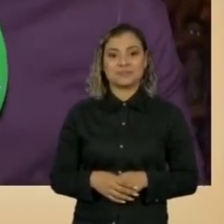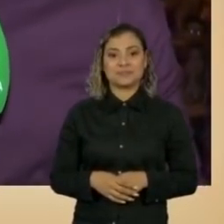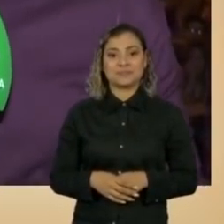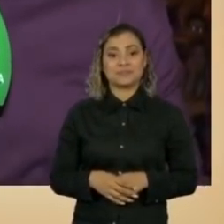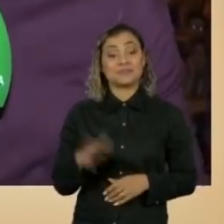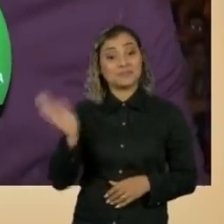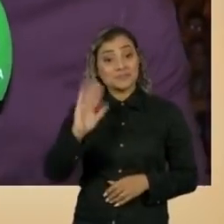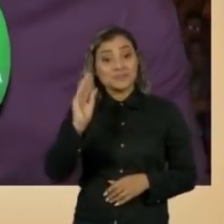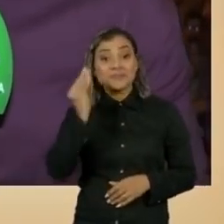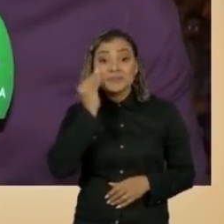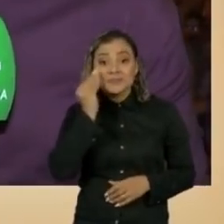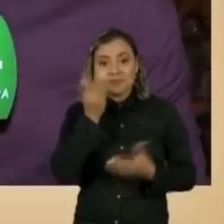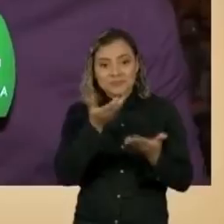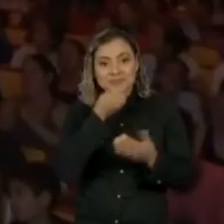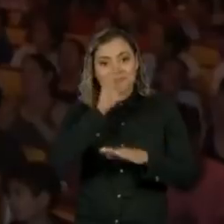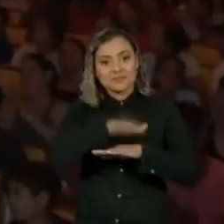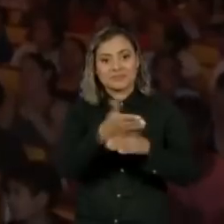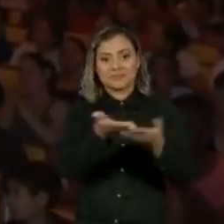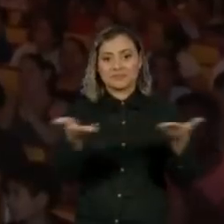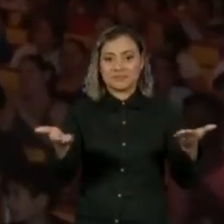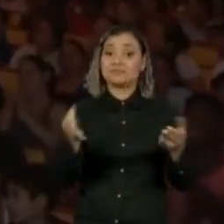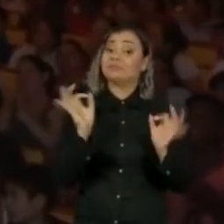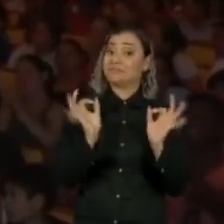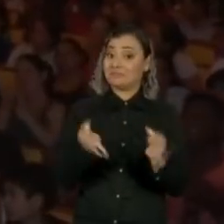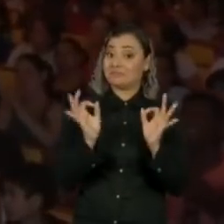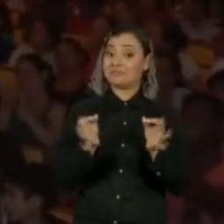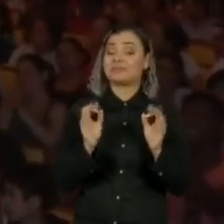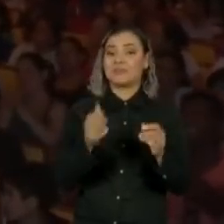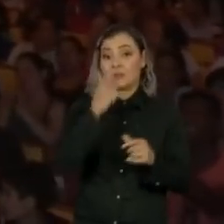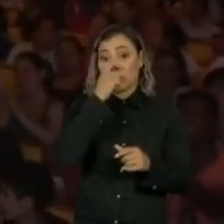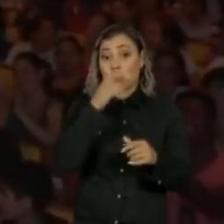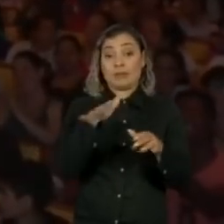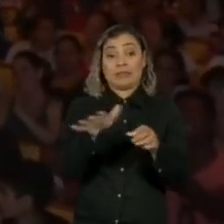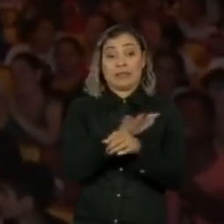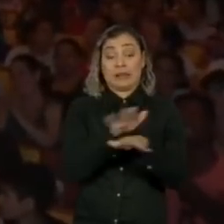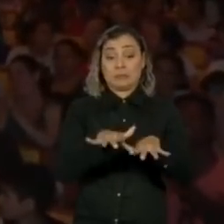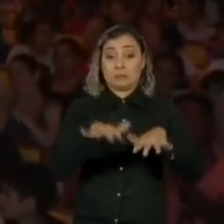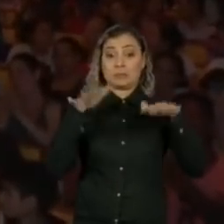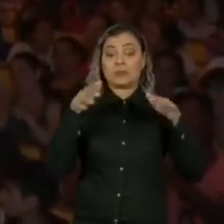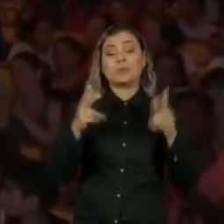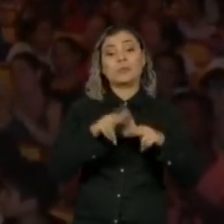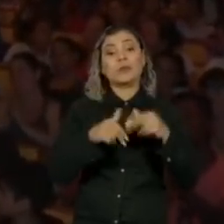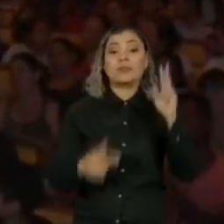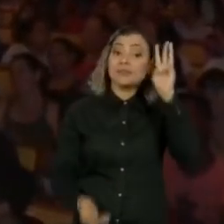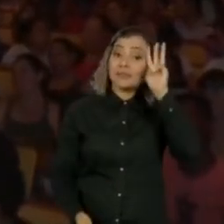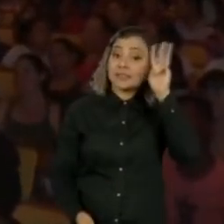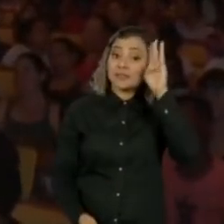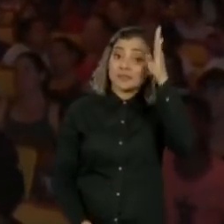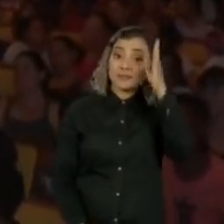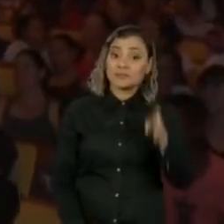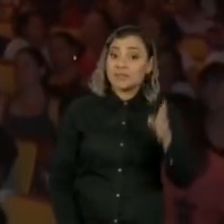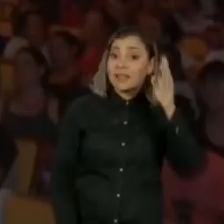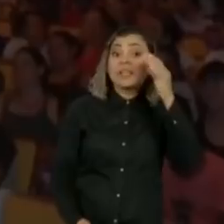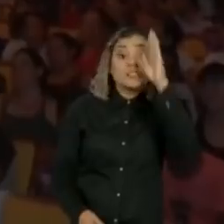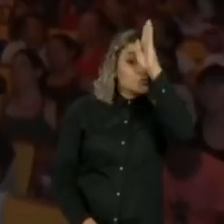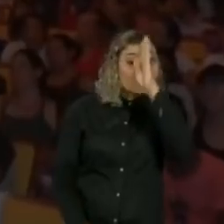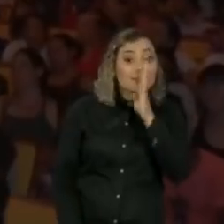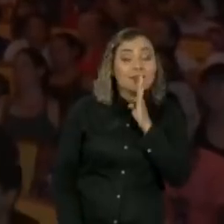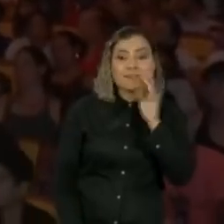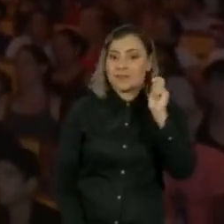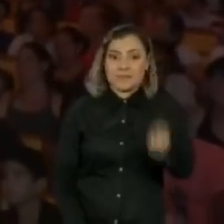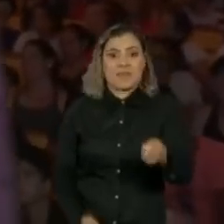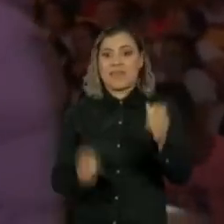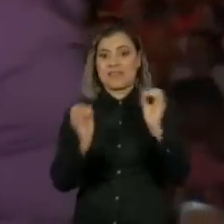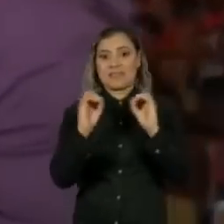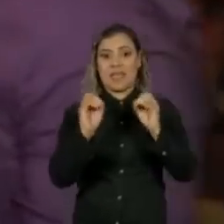Eduardo. Tudo bem, Joyce? Boa tarde para você, boa tarde a todos. Pois é, o dia está bem cheio, exatamente por ser terça-feira, dia de entrada gratuita, ninguém paga nada para entrar. O